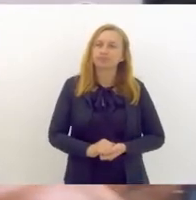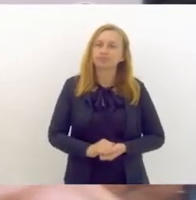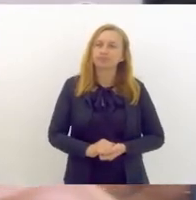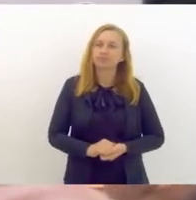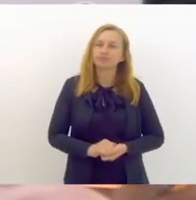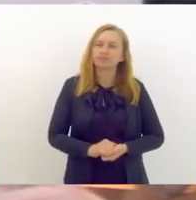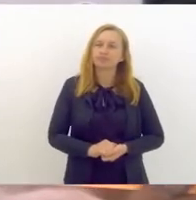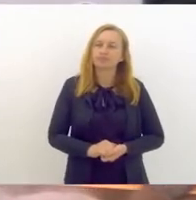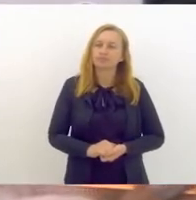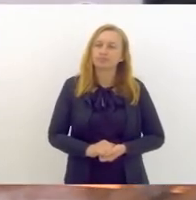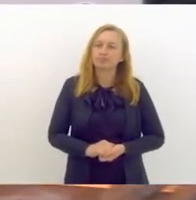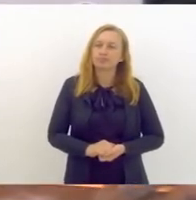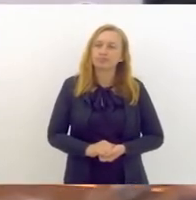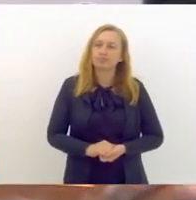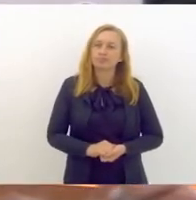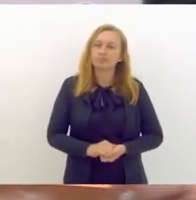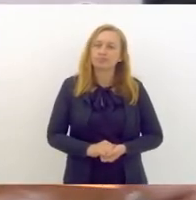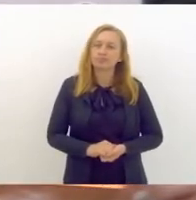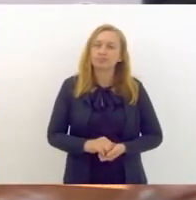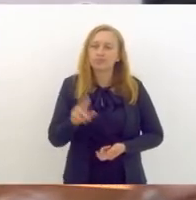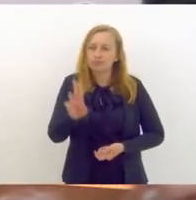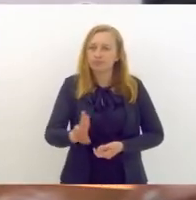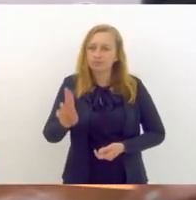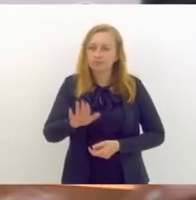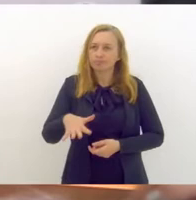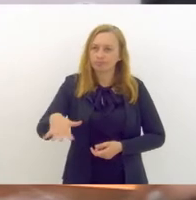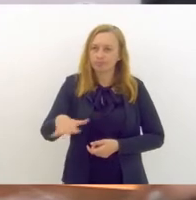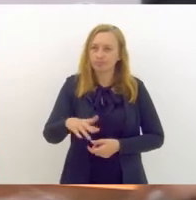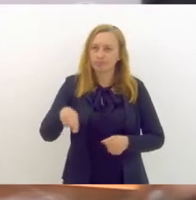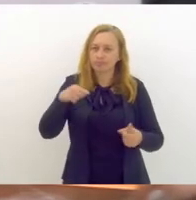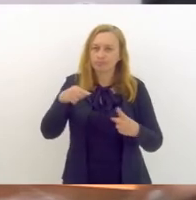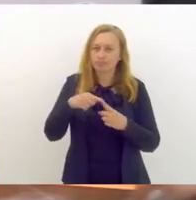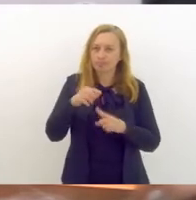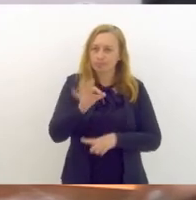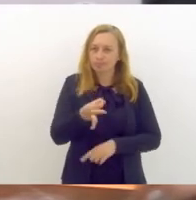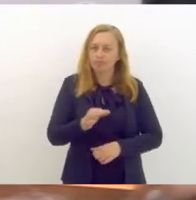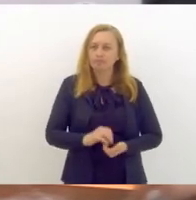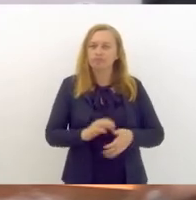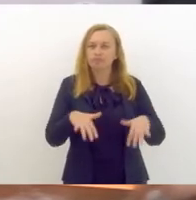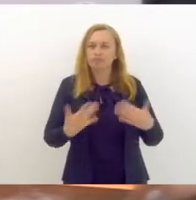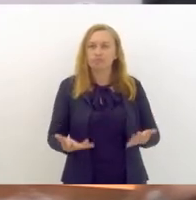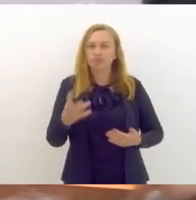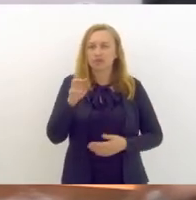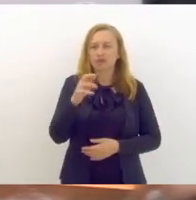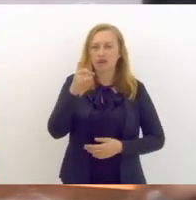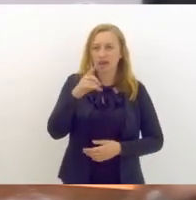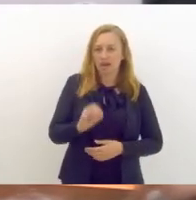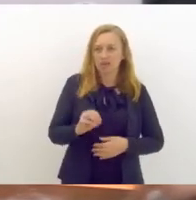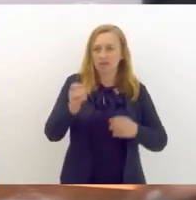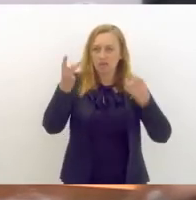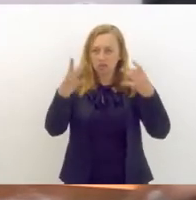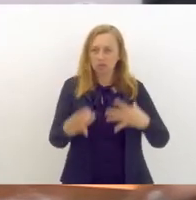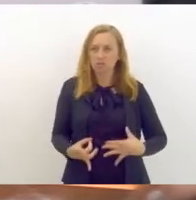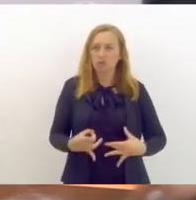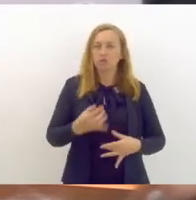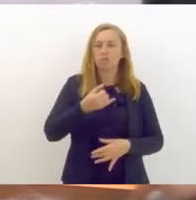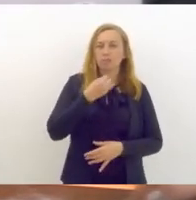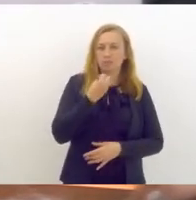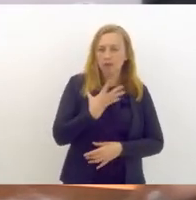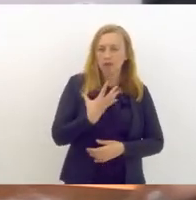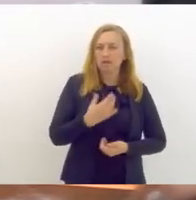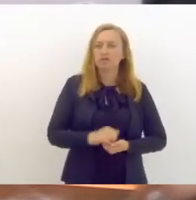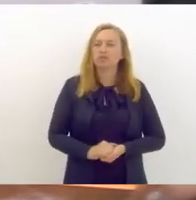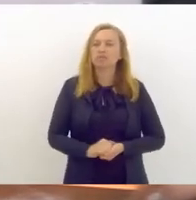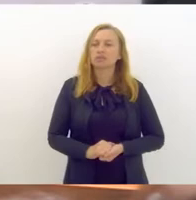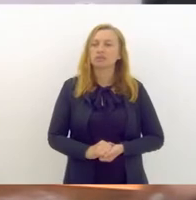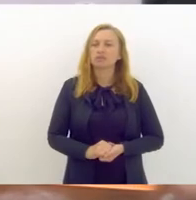uso da unidade com os seus objetivos. Então, o Ricardo Wagner, ele pontuou muito bem. Queria